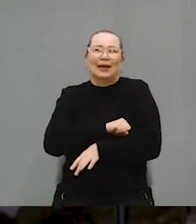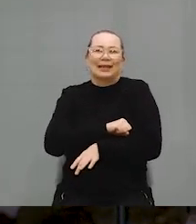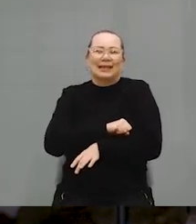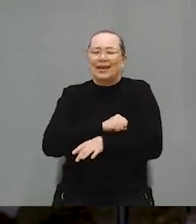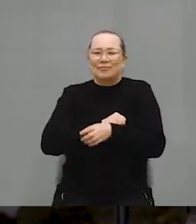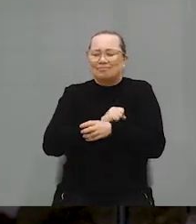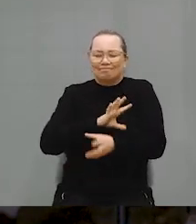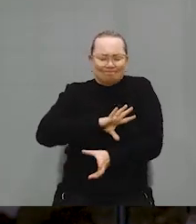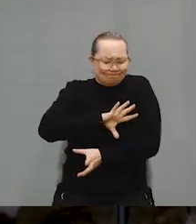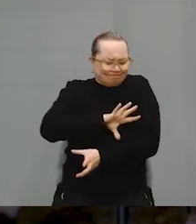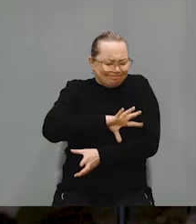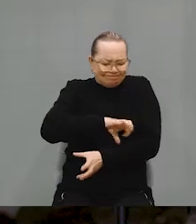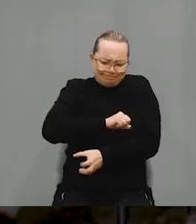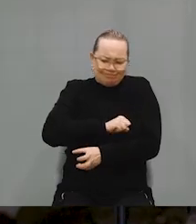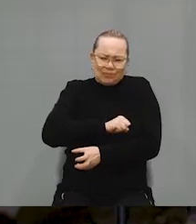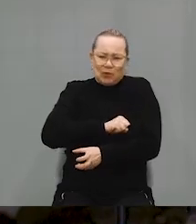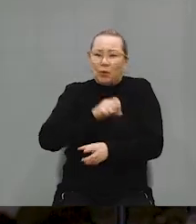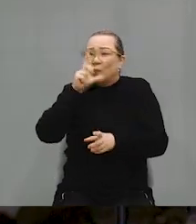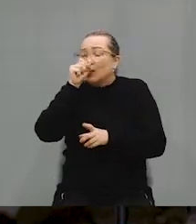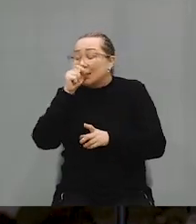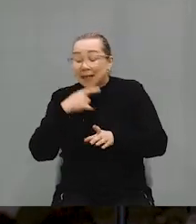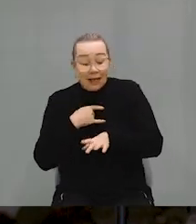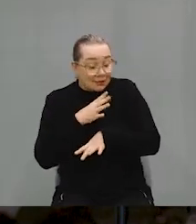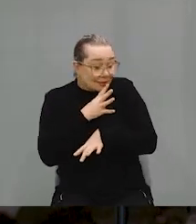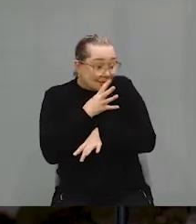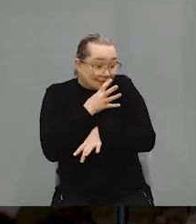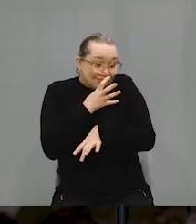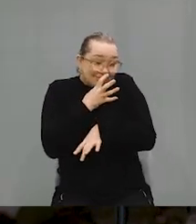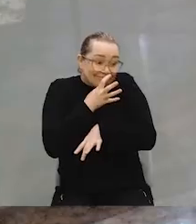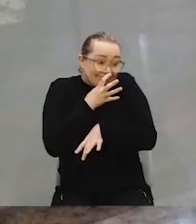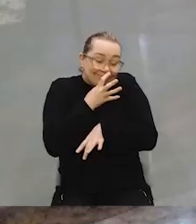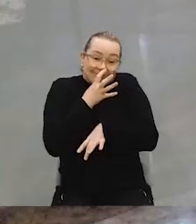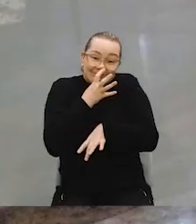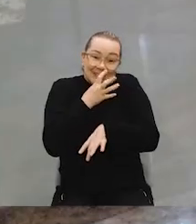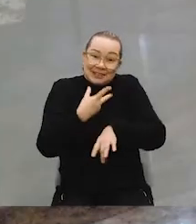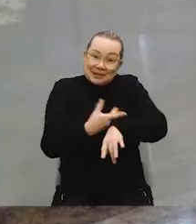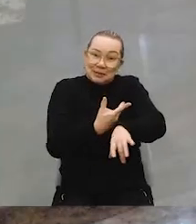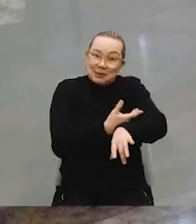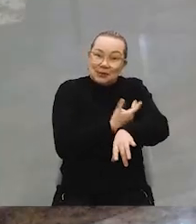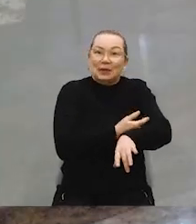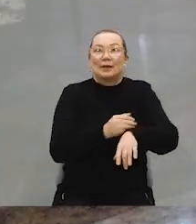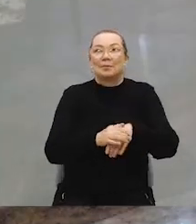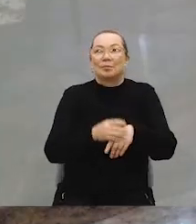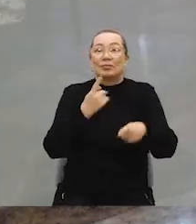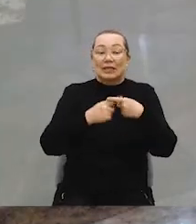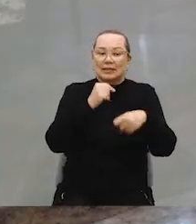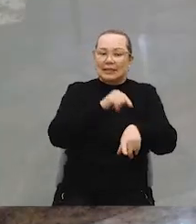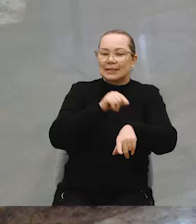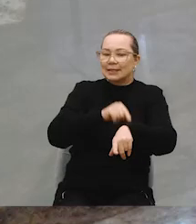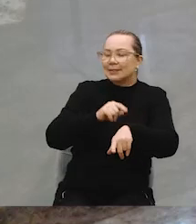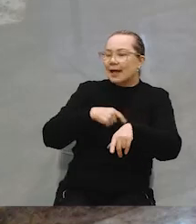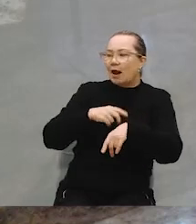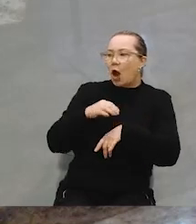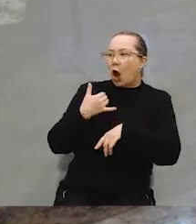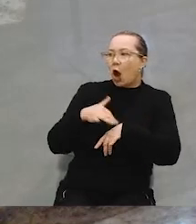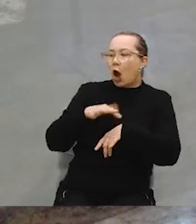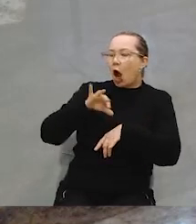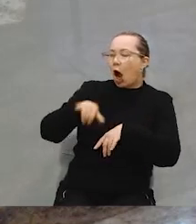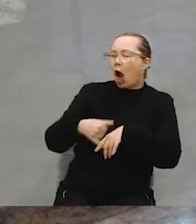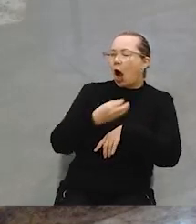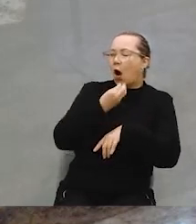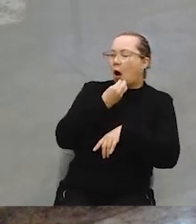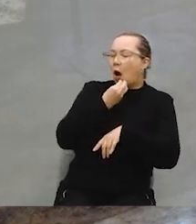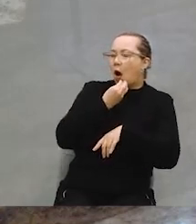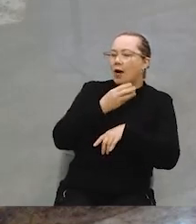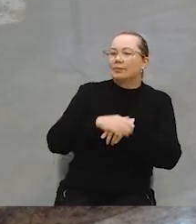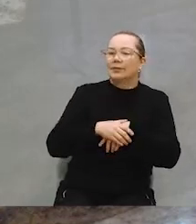muito forte, assim. O Ícaro tem uma admiração pela Celeste muito grande, e às vezes ela se prevalece um pouco dessa situação, às vezes ela tira um